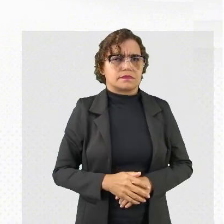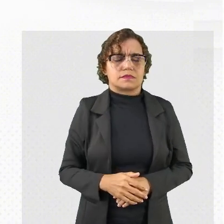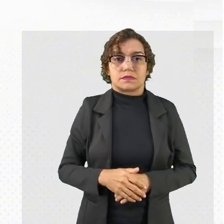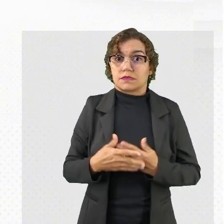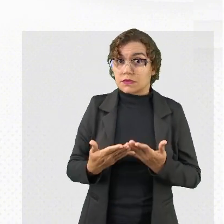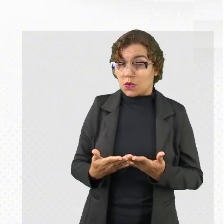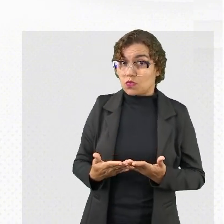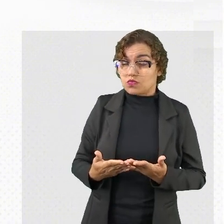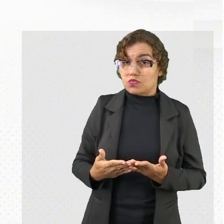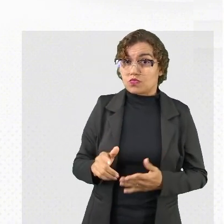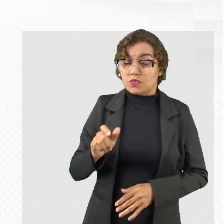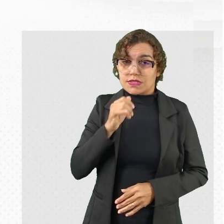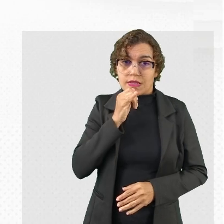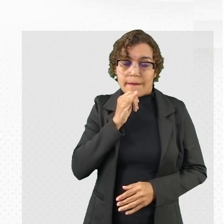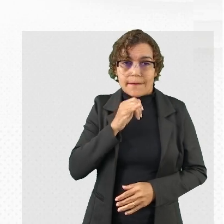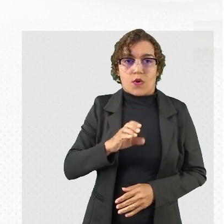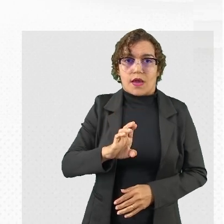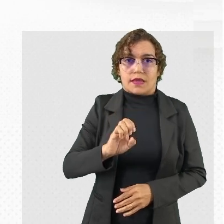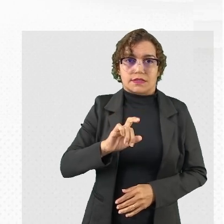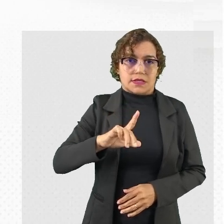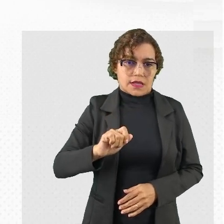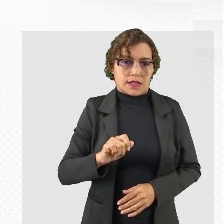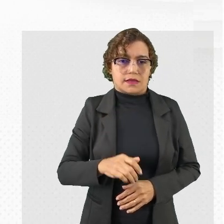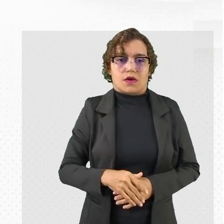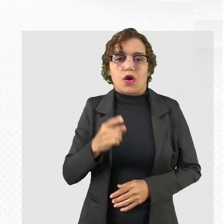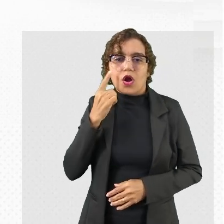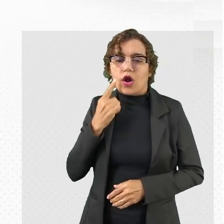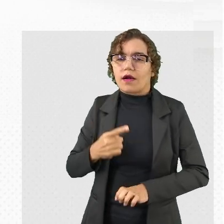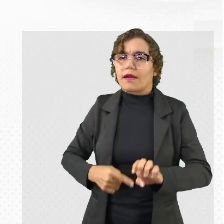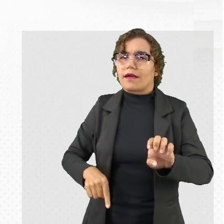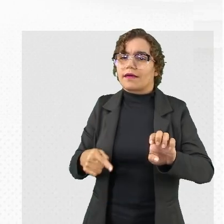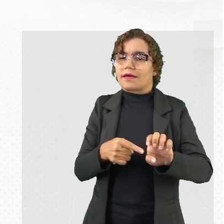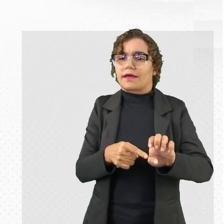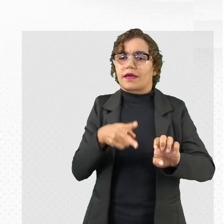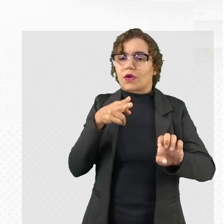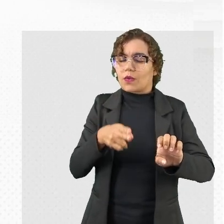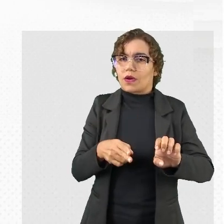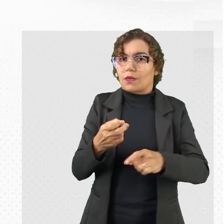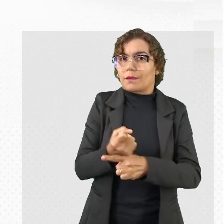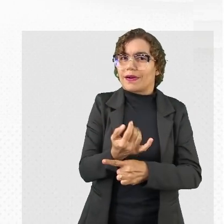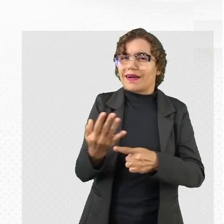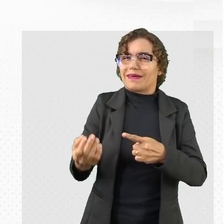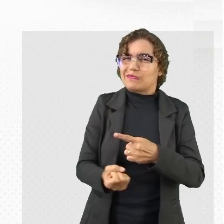a escala é igual justamente essa divisão